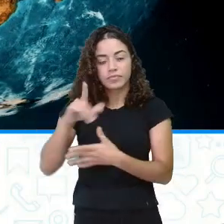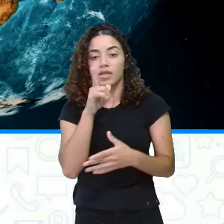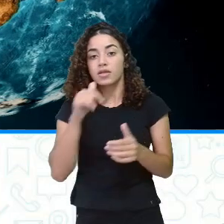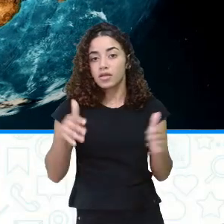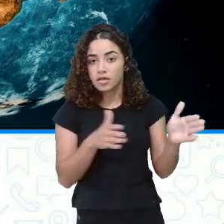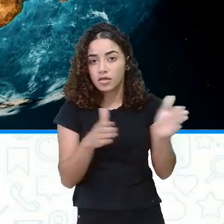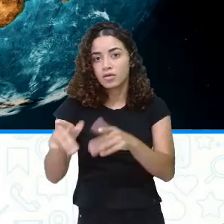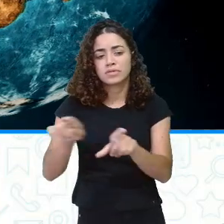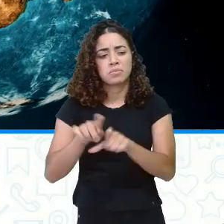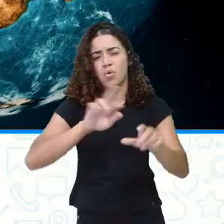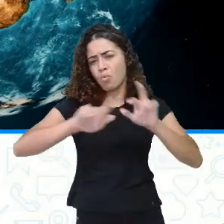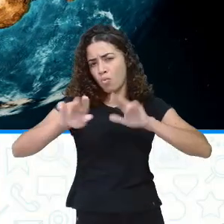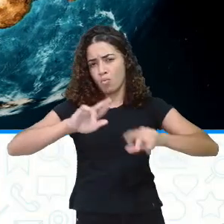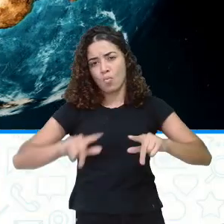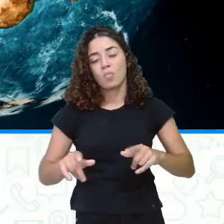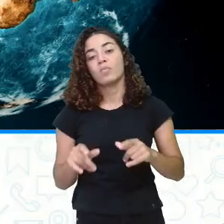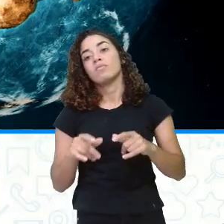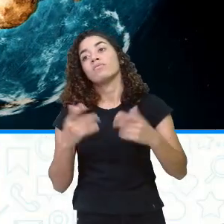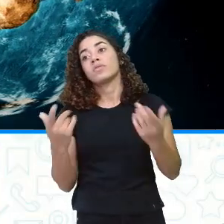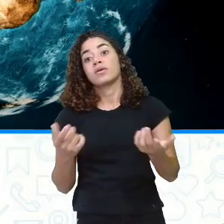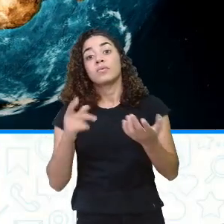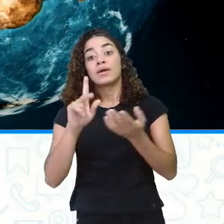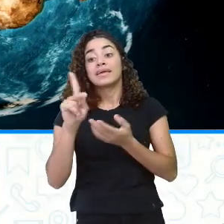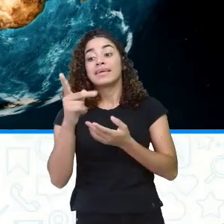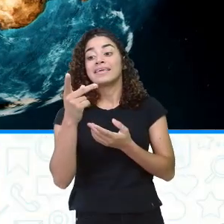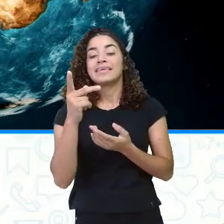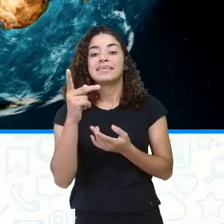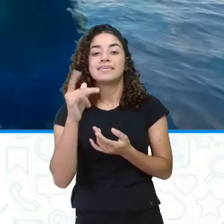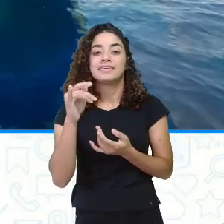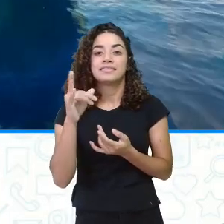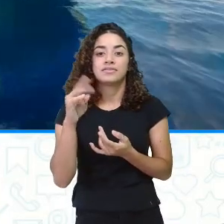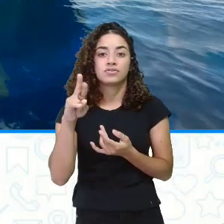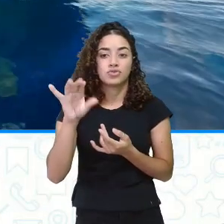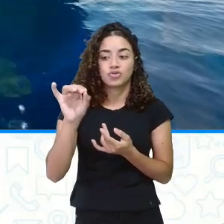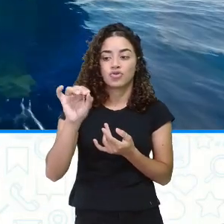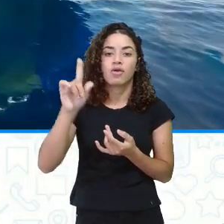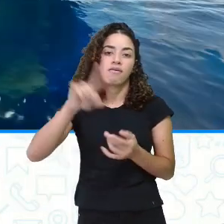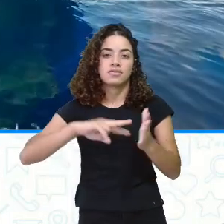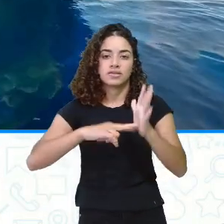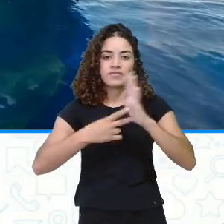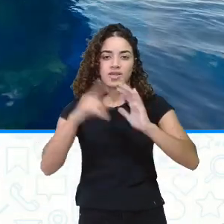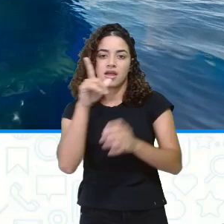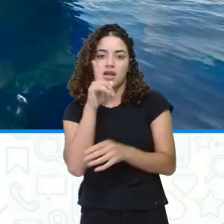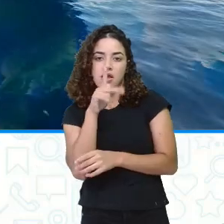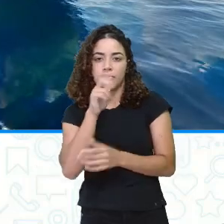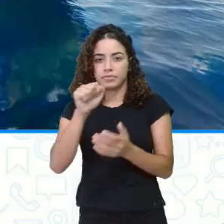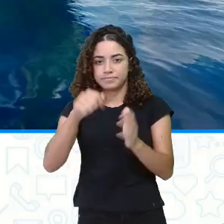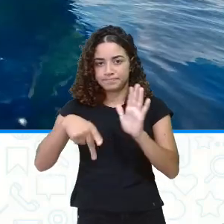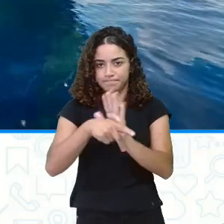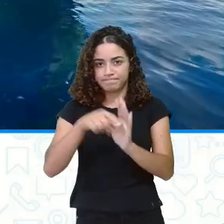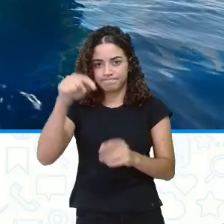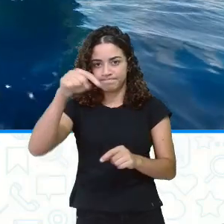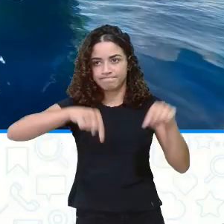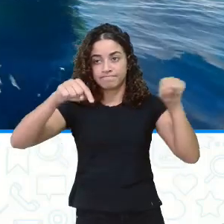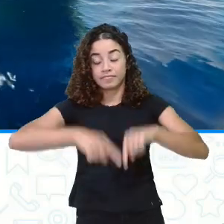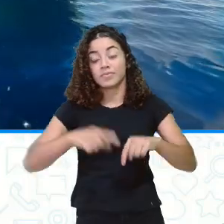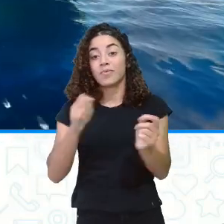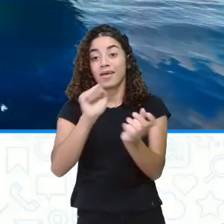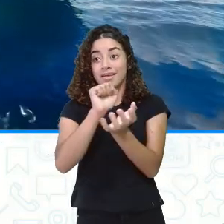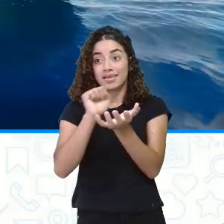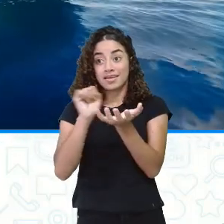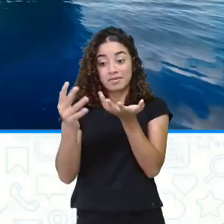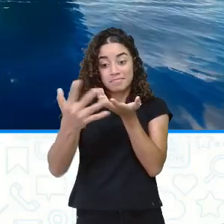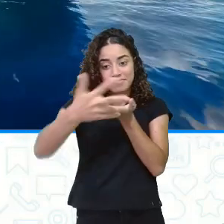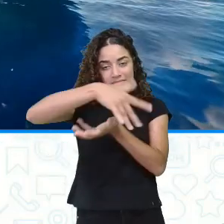reservas subterrâneas. A hidrosfera, então, significa que é a água do nosso planeta. E essa camada é de extrema importância